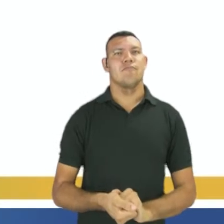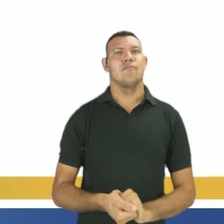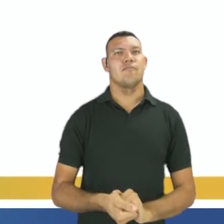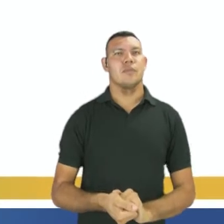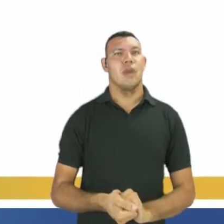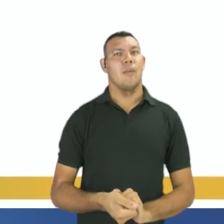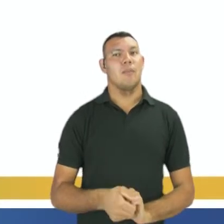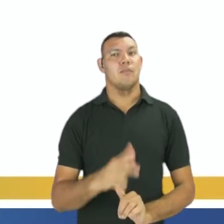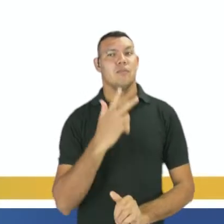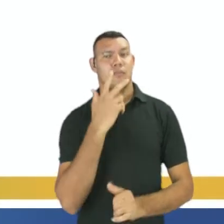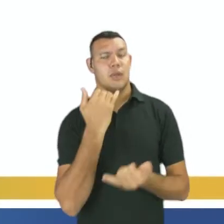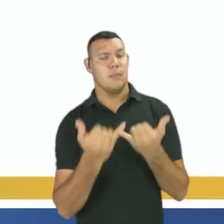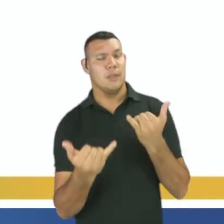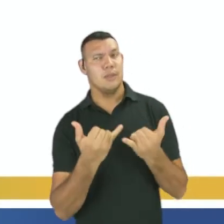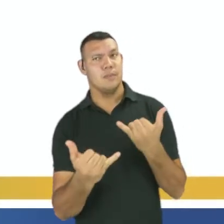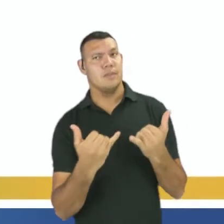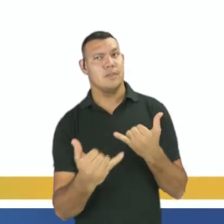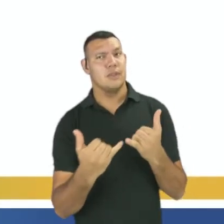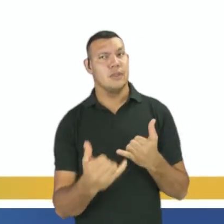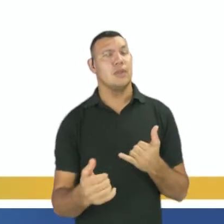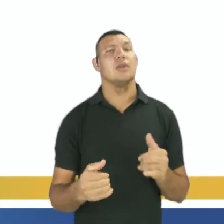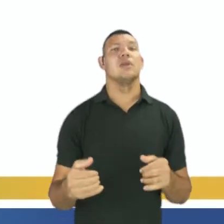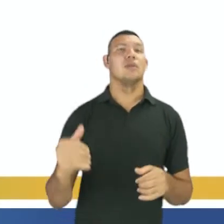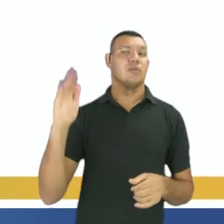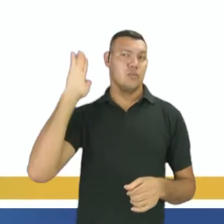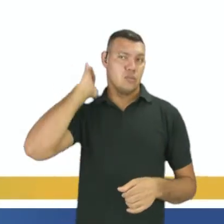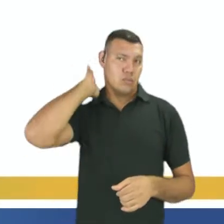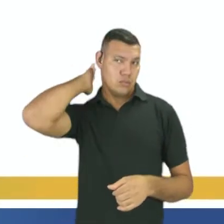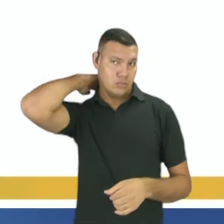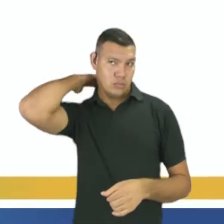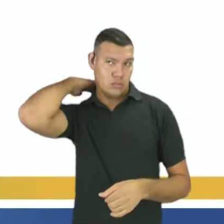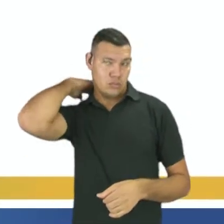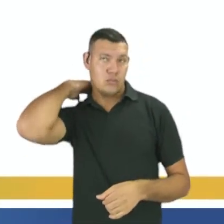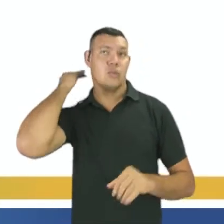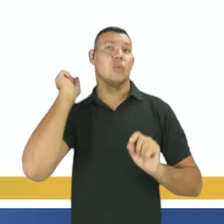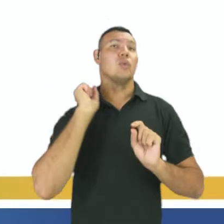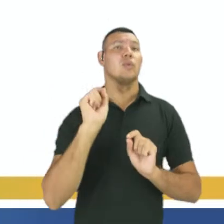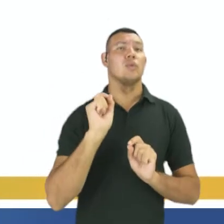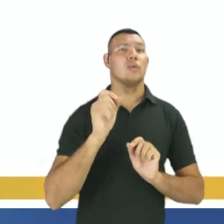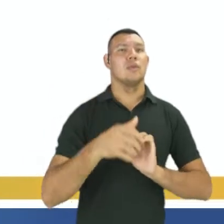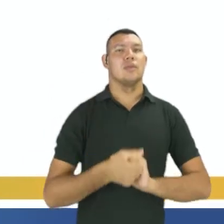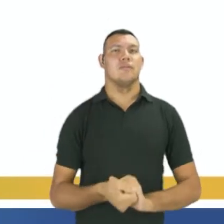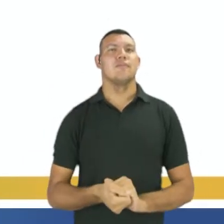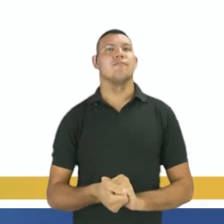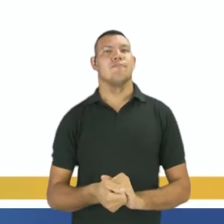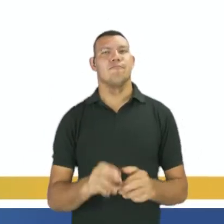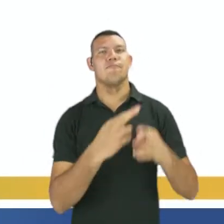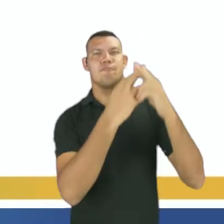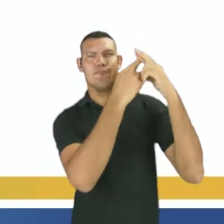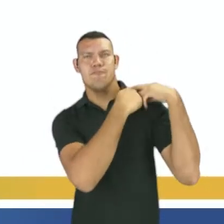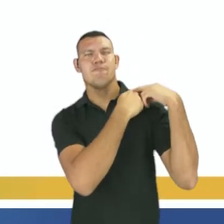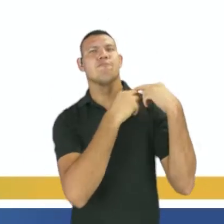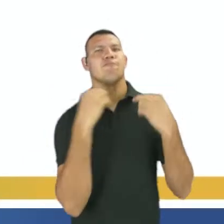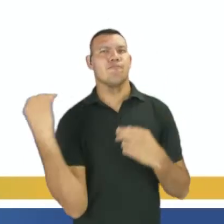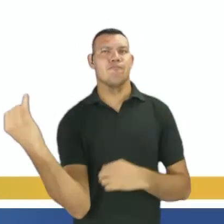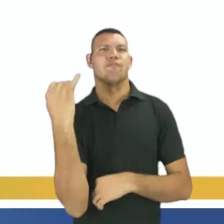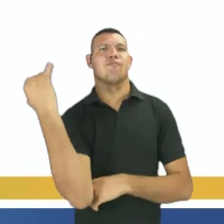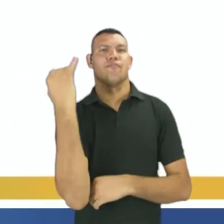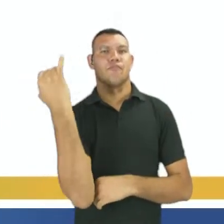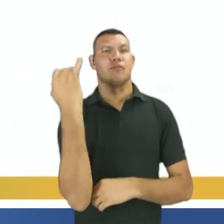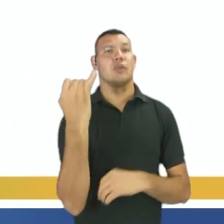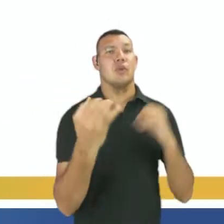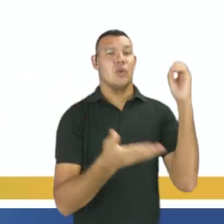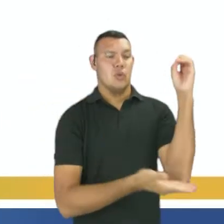né mas ele tem um papel fundamental na regulamentação do clima juntamente com outras grandes florestas que existe no mundo inteiro